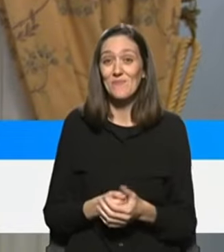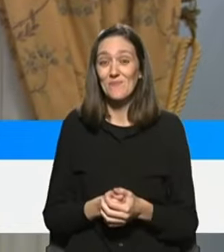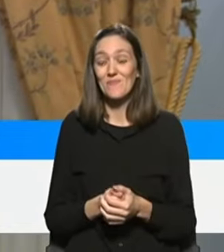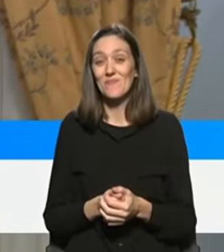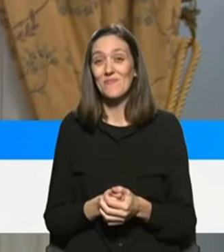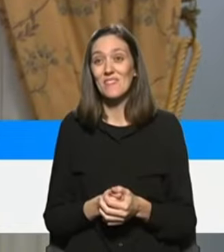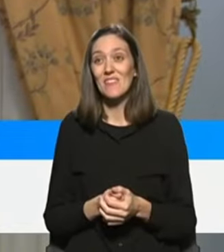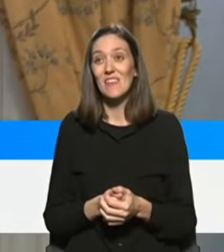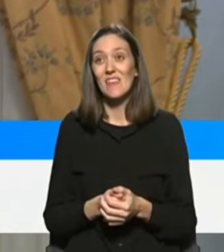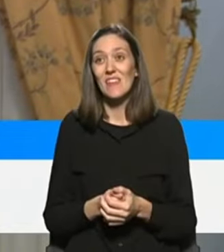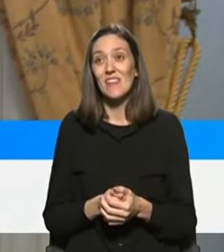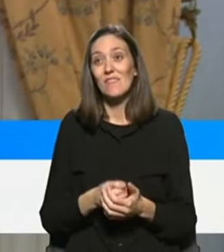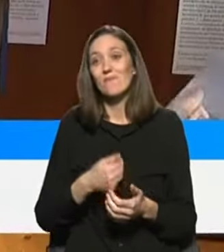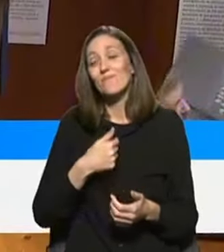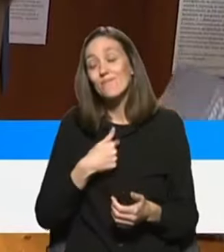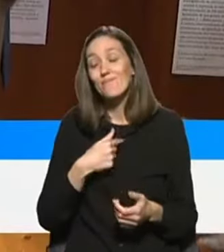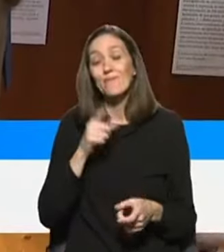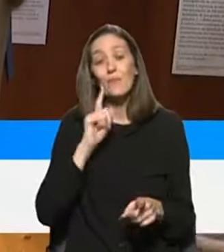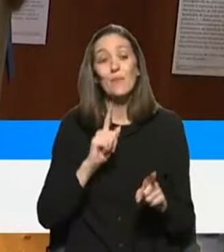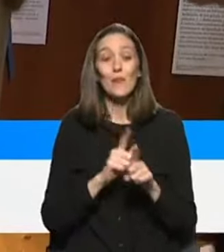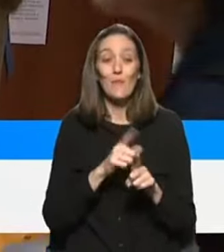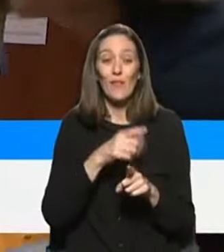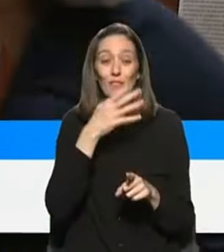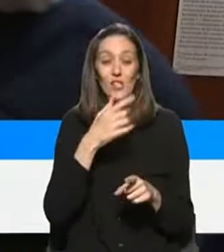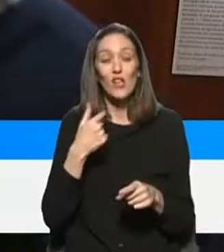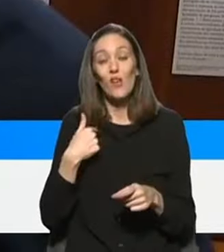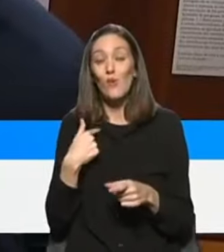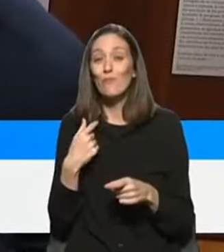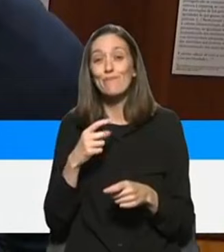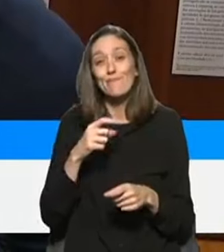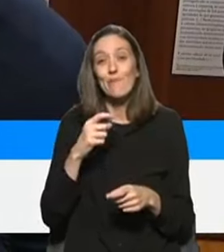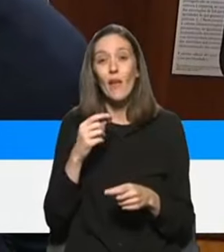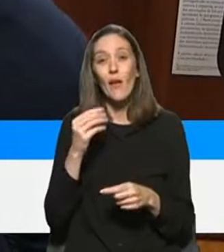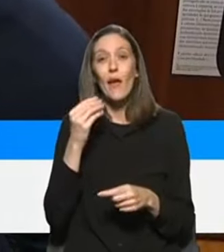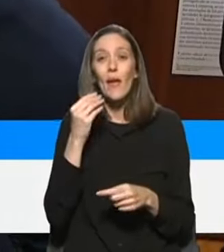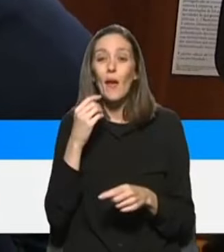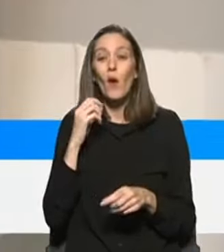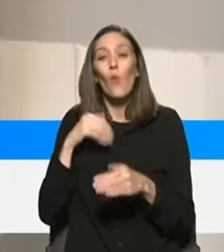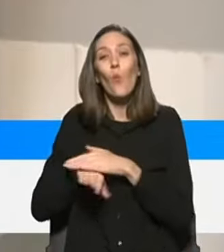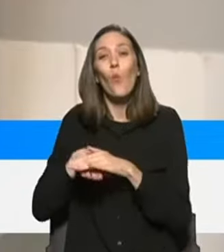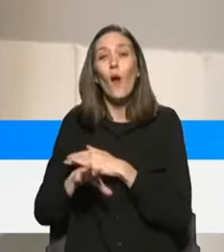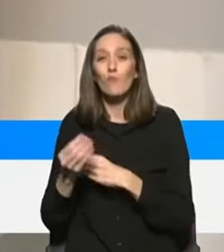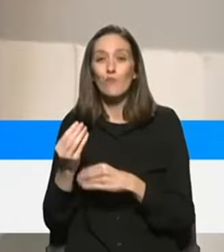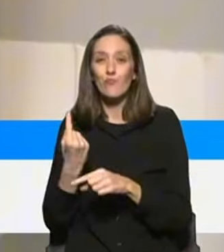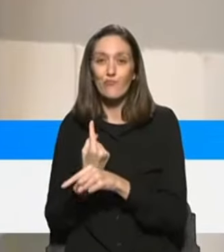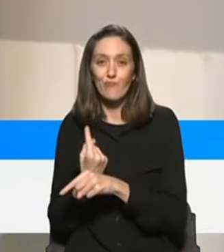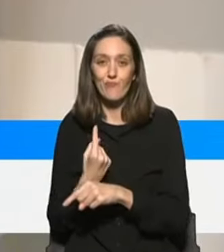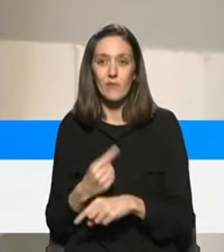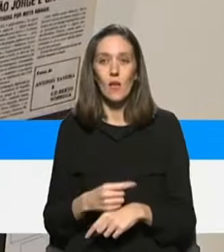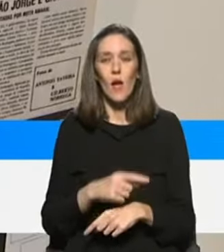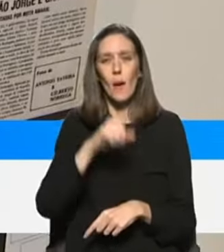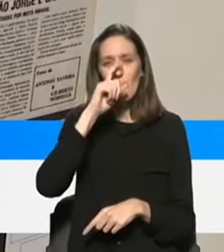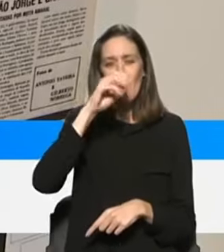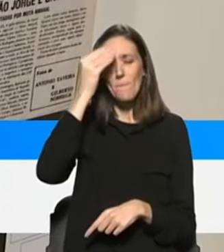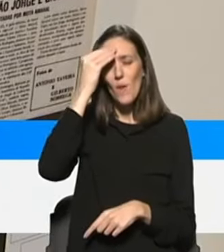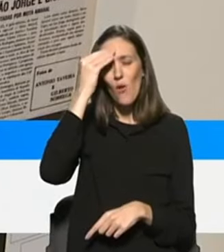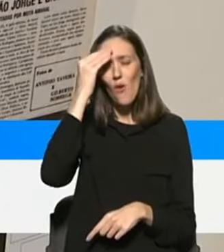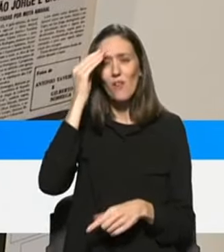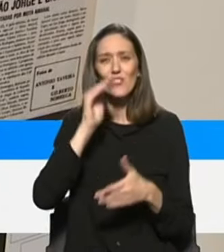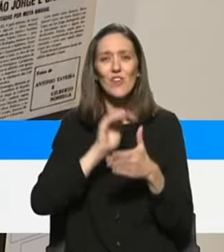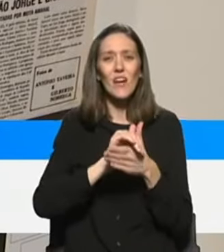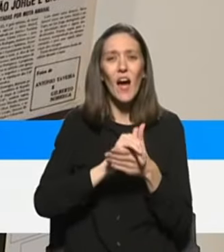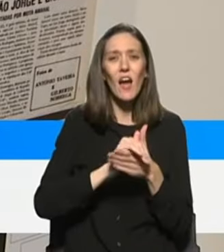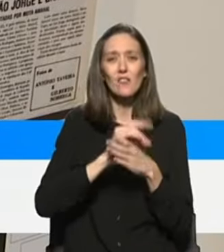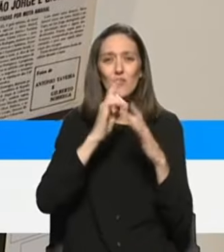pois tenho o péssimo costume, como diz a minha irmã, de guardar tudo. Aqui estão as memórias, as correspondências,